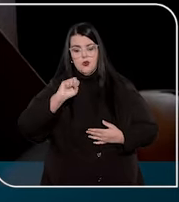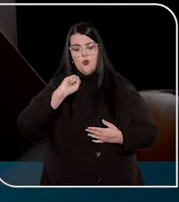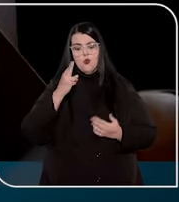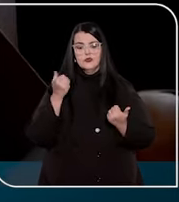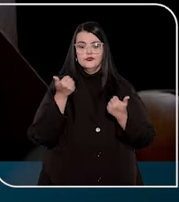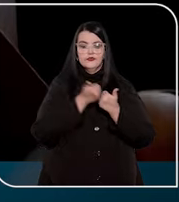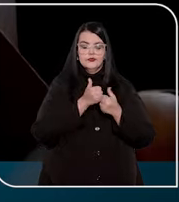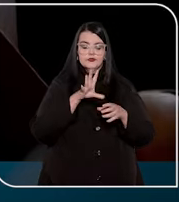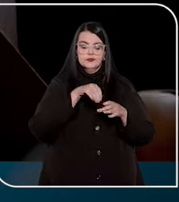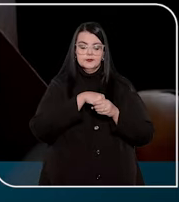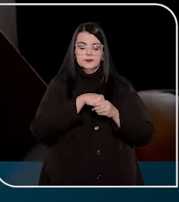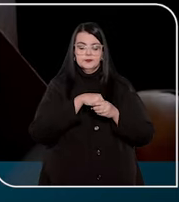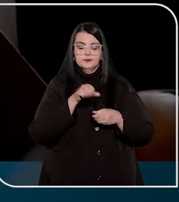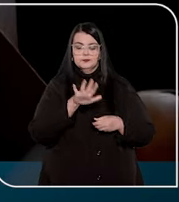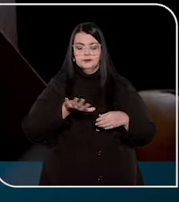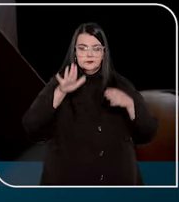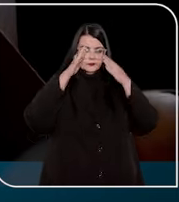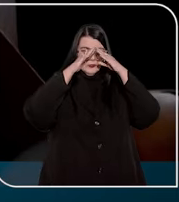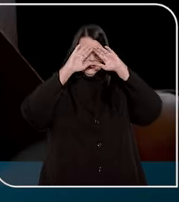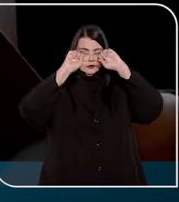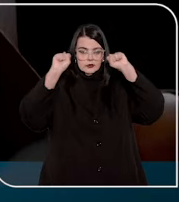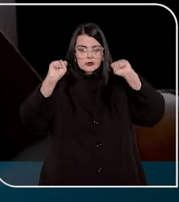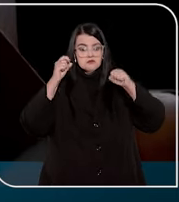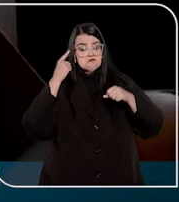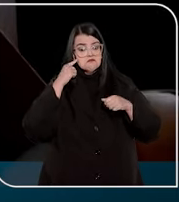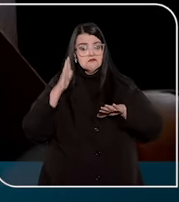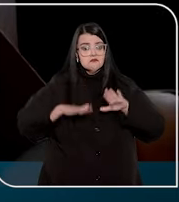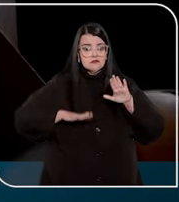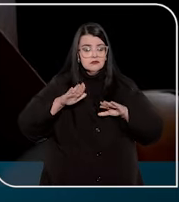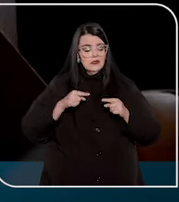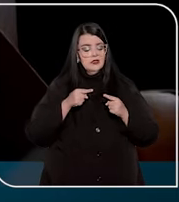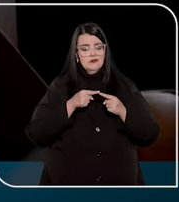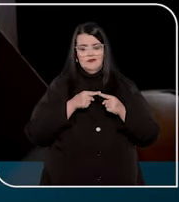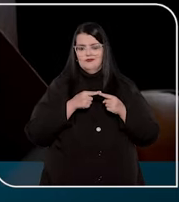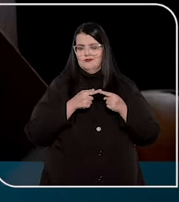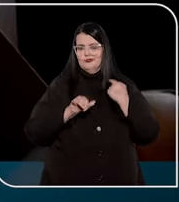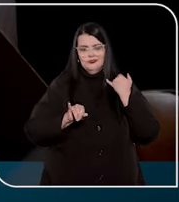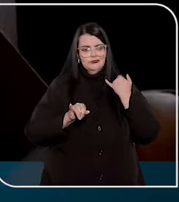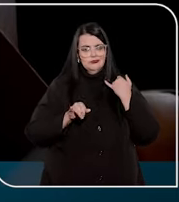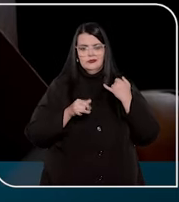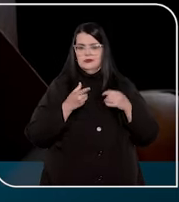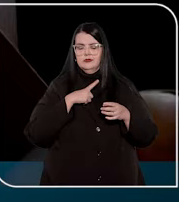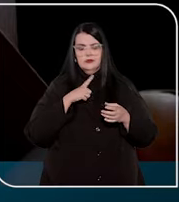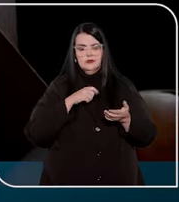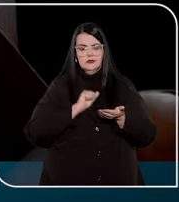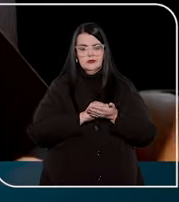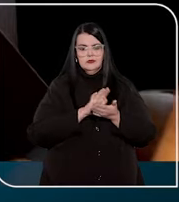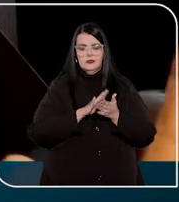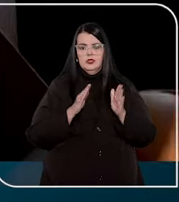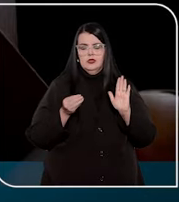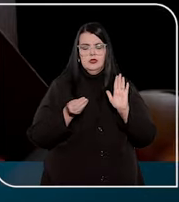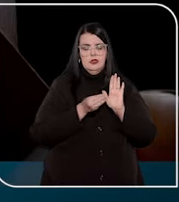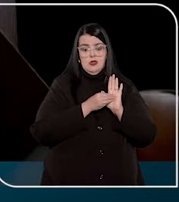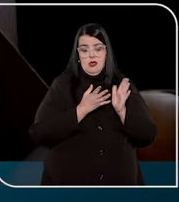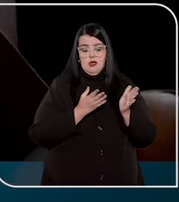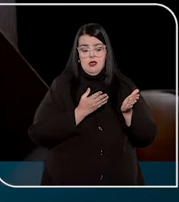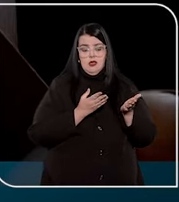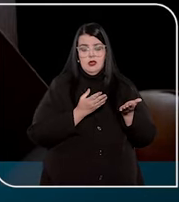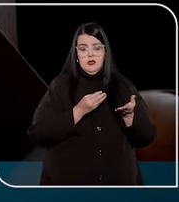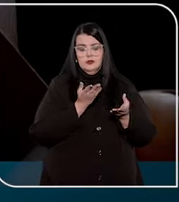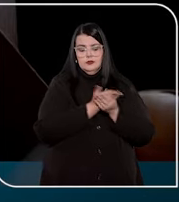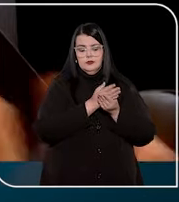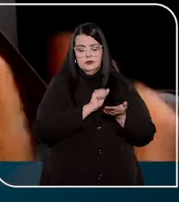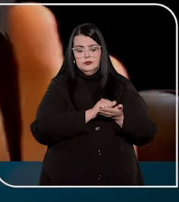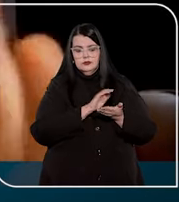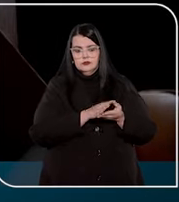Tribunal de Origem olha para ele e acha que tem alguma incompatibilidade que impede o seu envio, digamos assim, de cara